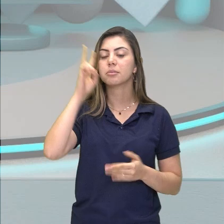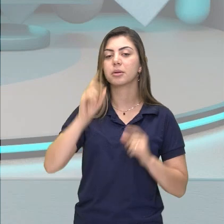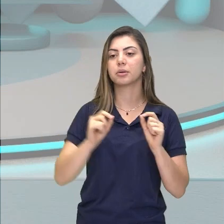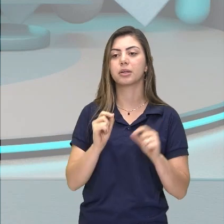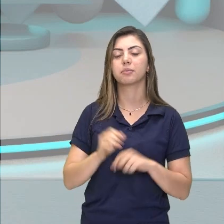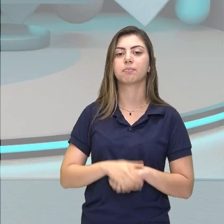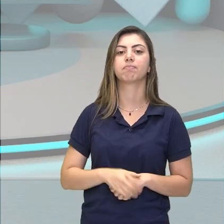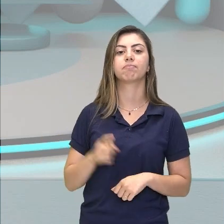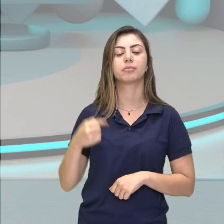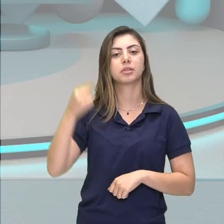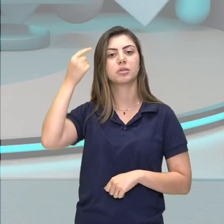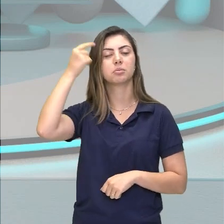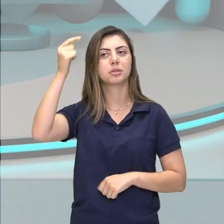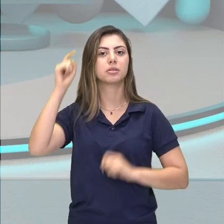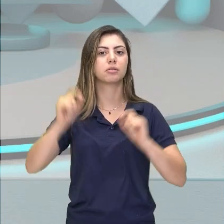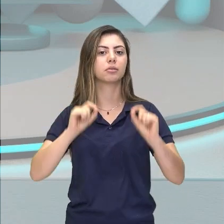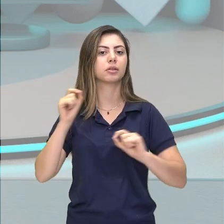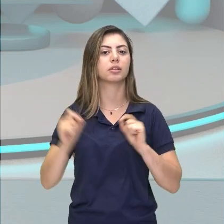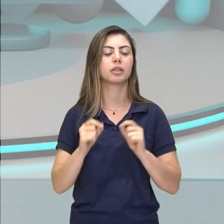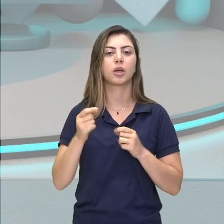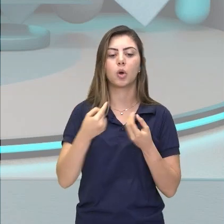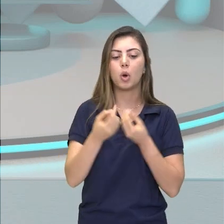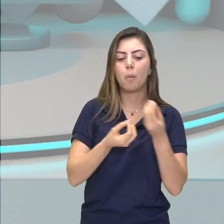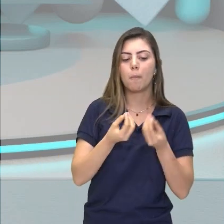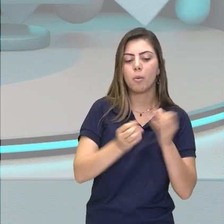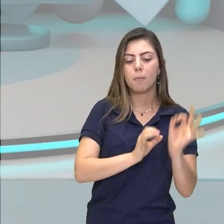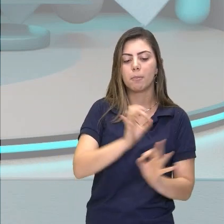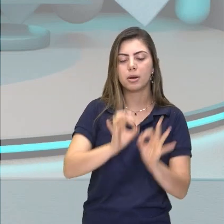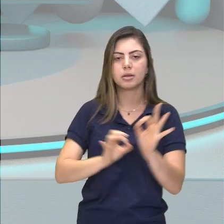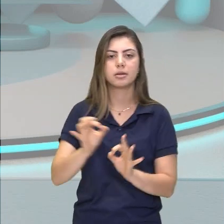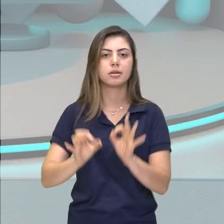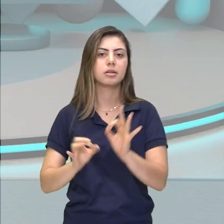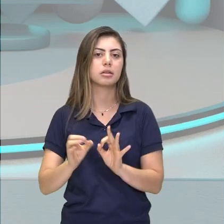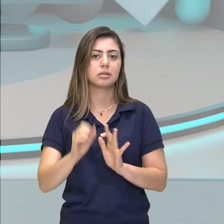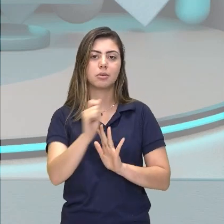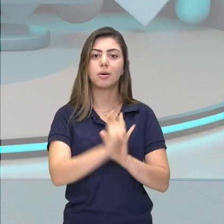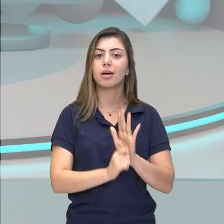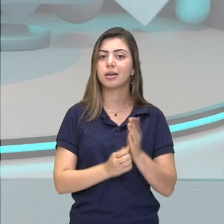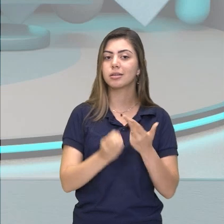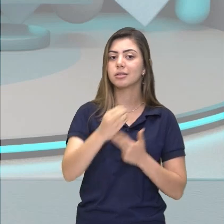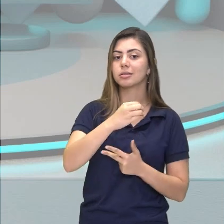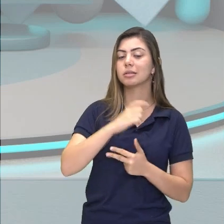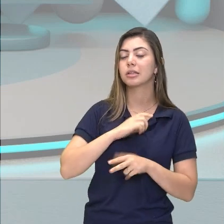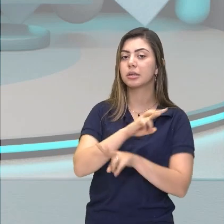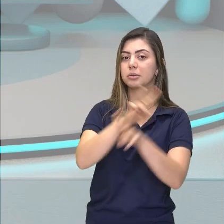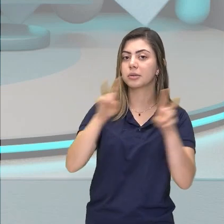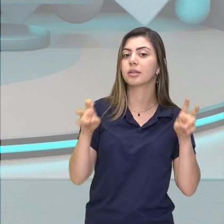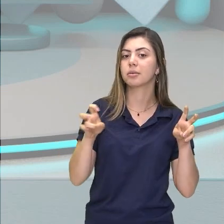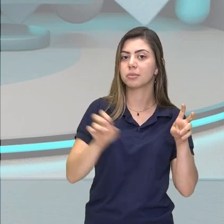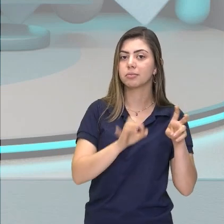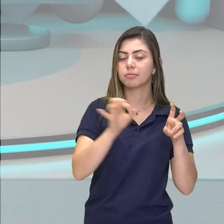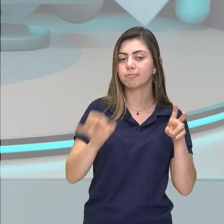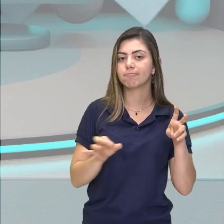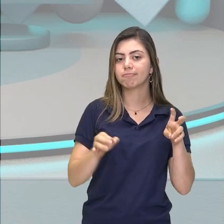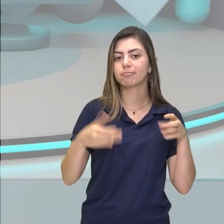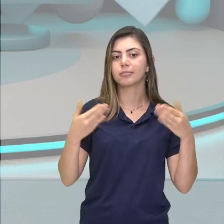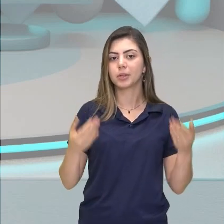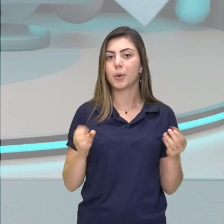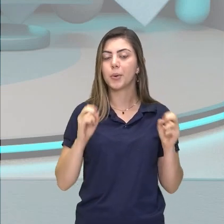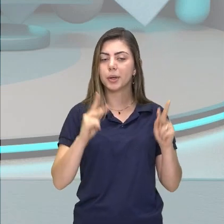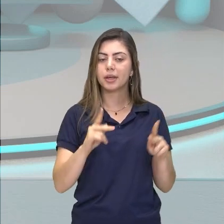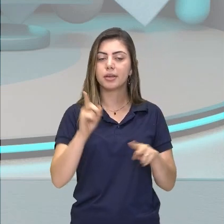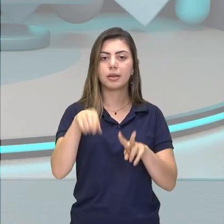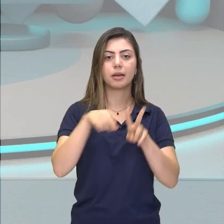gente vai pensar na questão da construção da redação do Enem, a gente vai ter o tema, ok? O tema, como a gente viu aí,